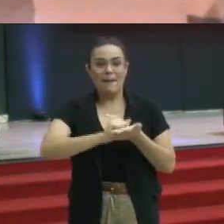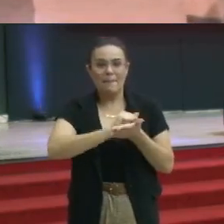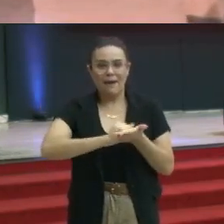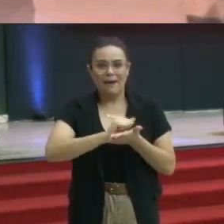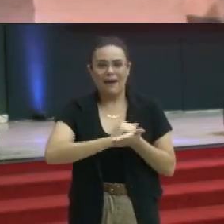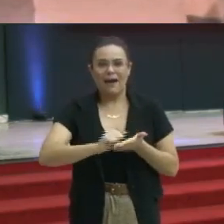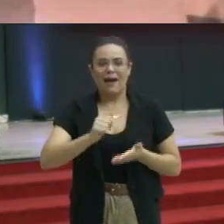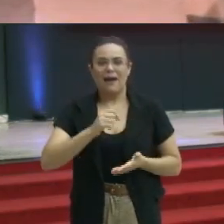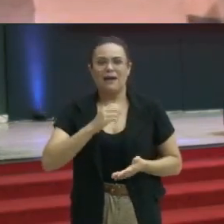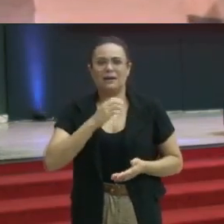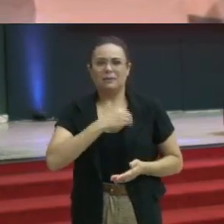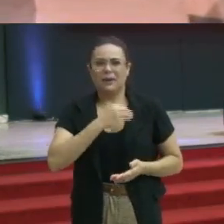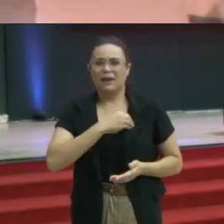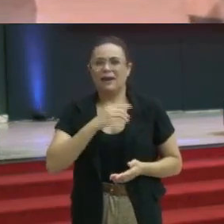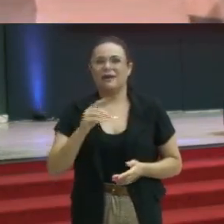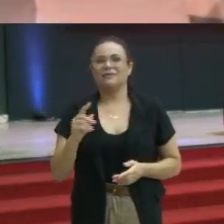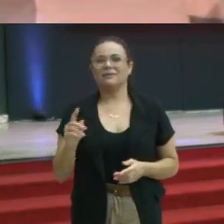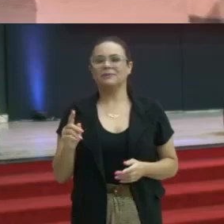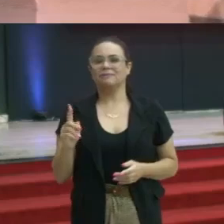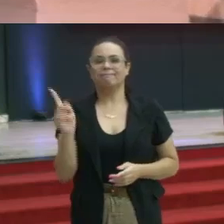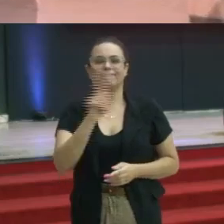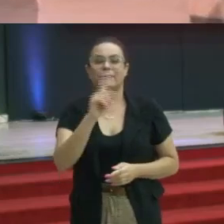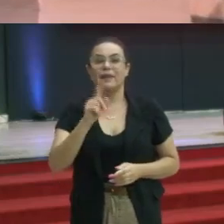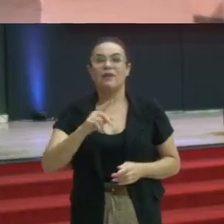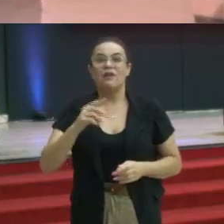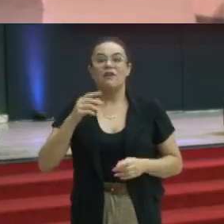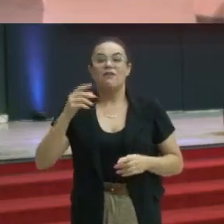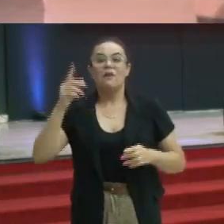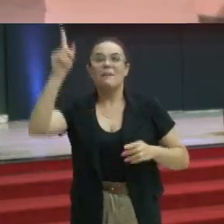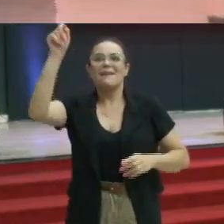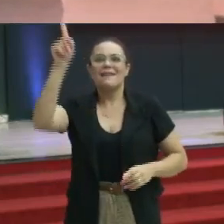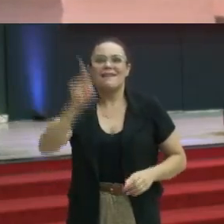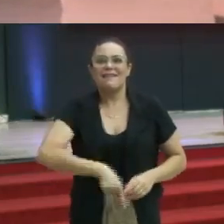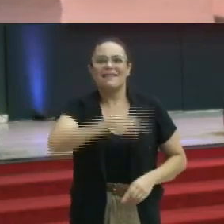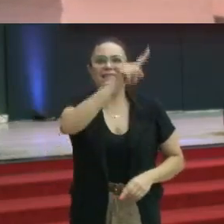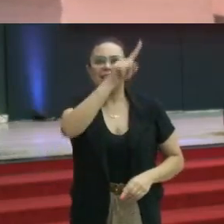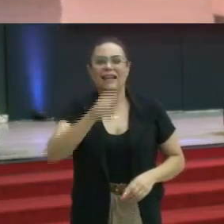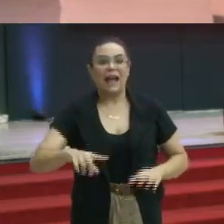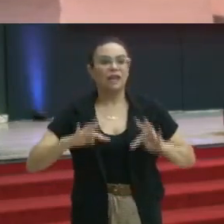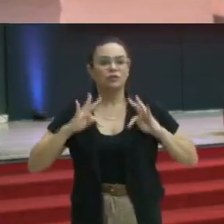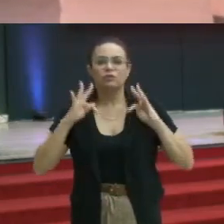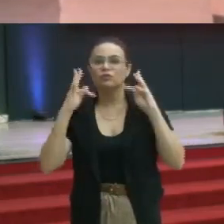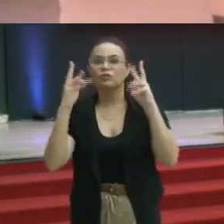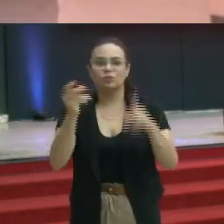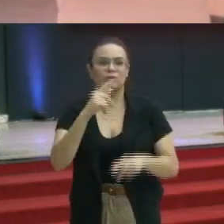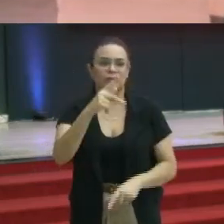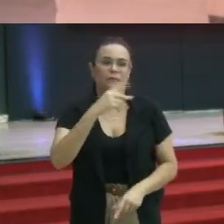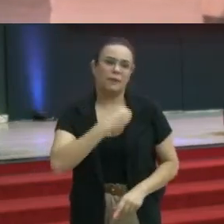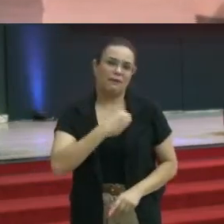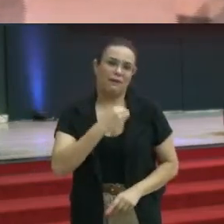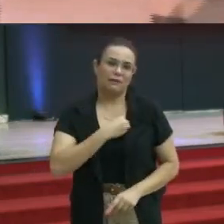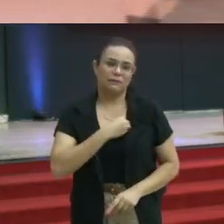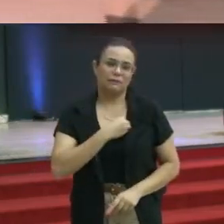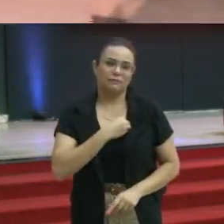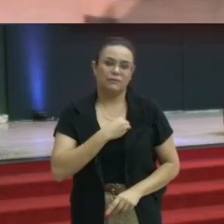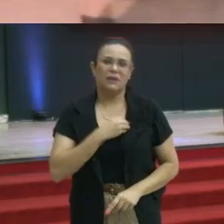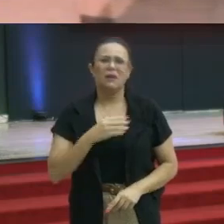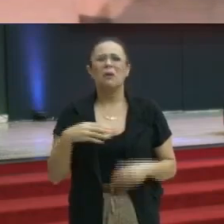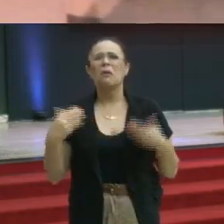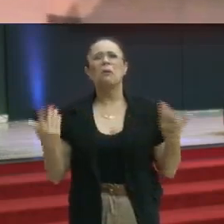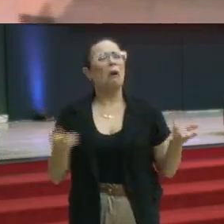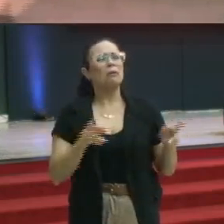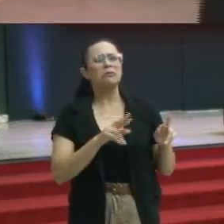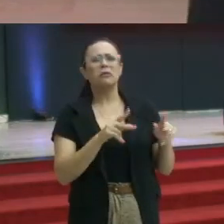cruz para cancelar os seus pecados. Pastor, qual é a diferença?